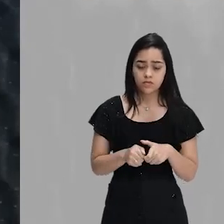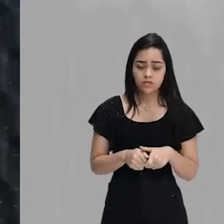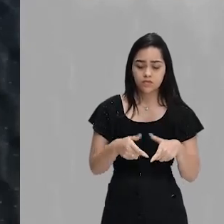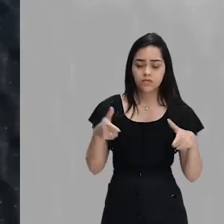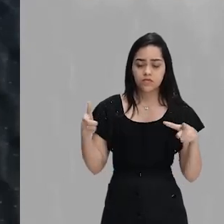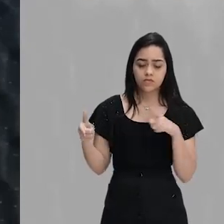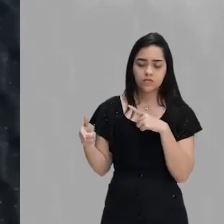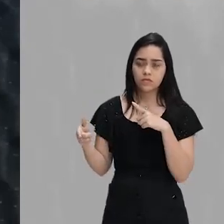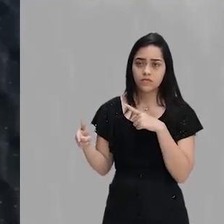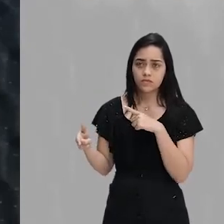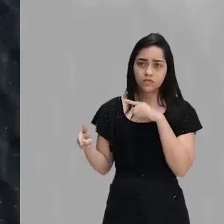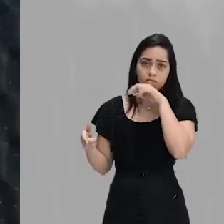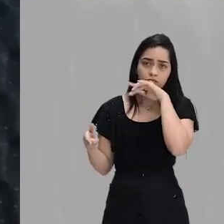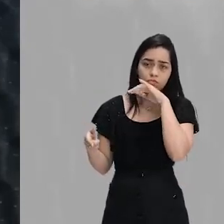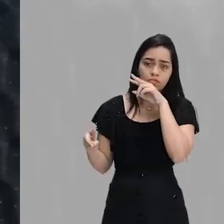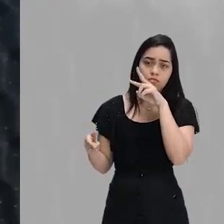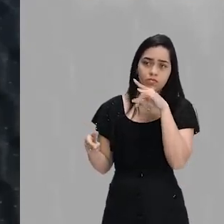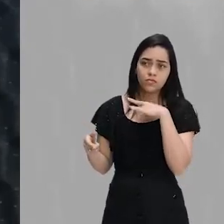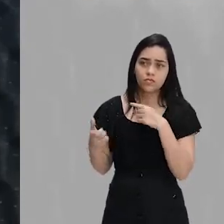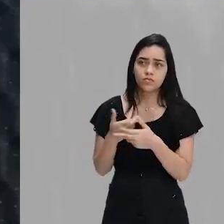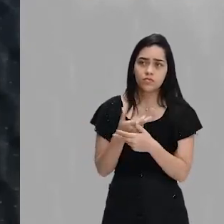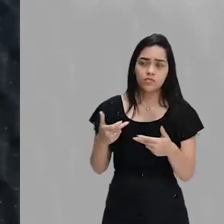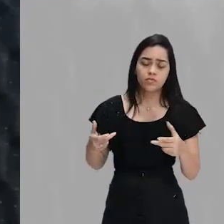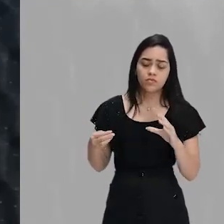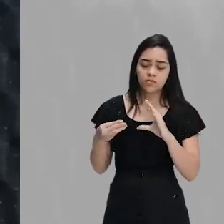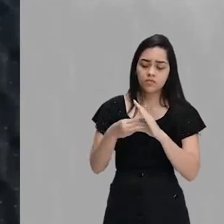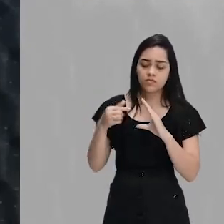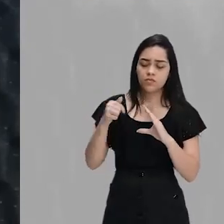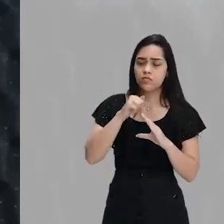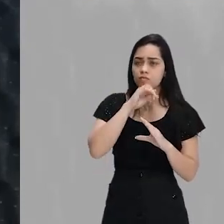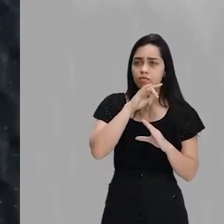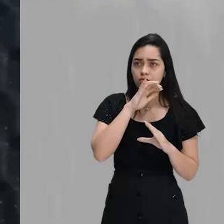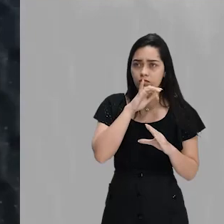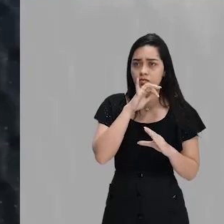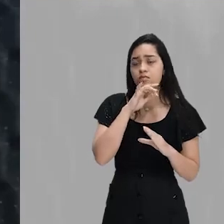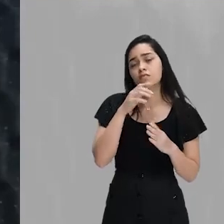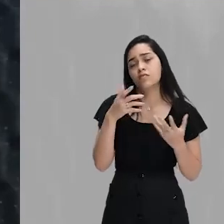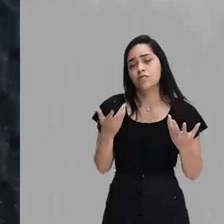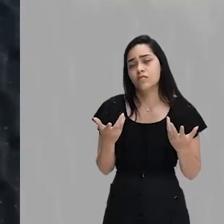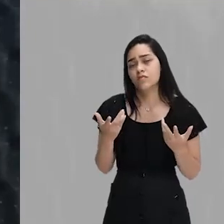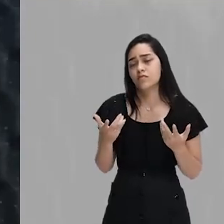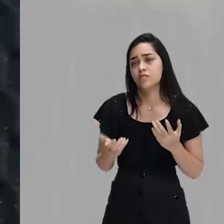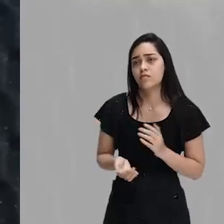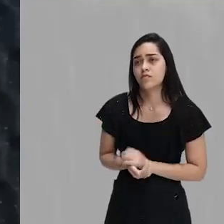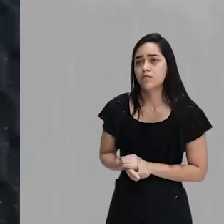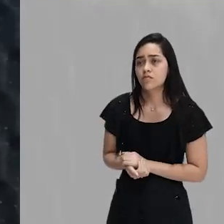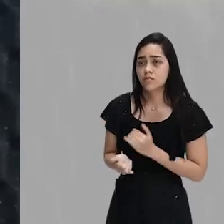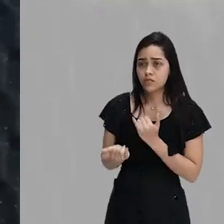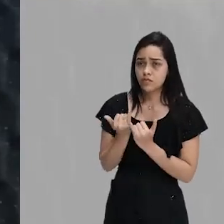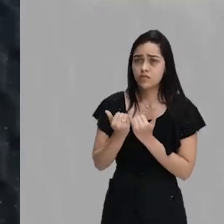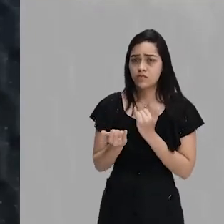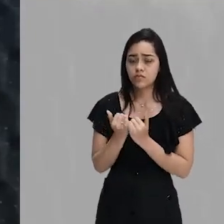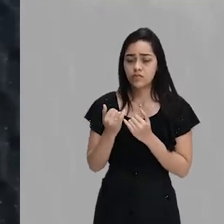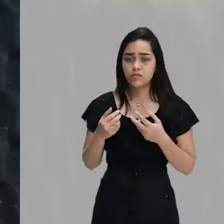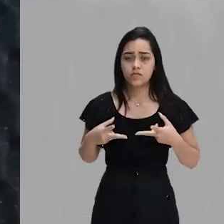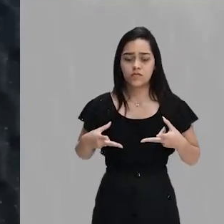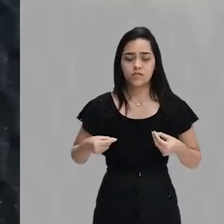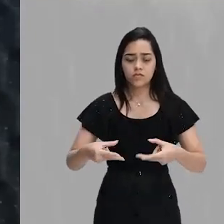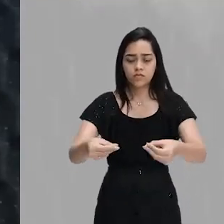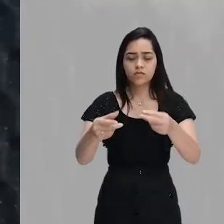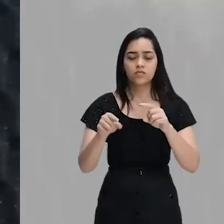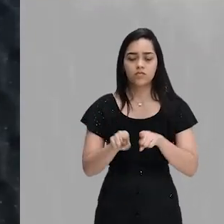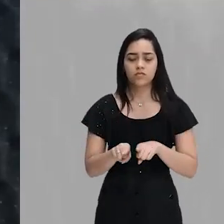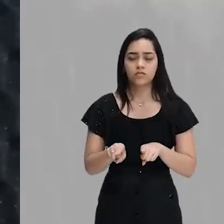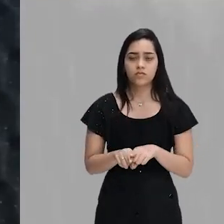com aquele defeito e vai dar origem a células defeituosas, que vai dar resultado, por exemplo, ao câncer. O segundo ponto de